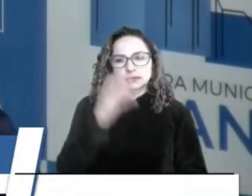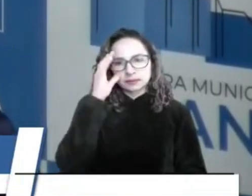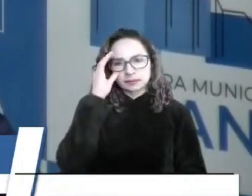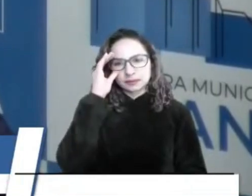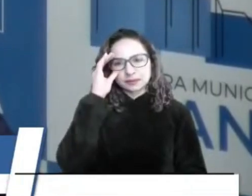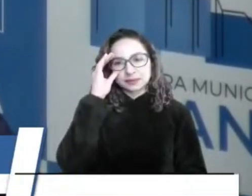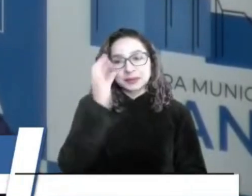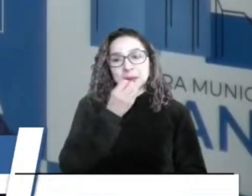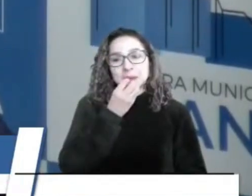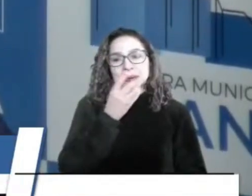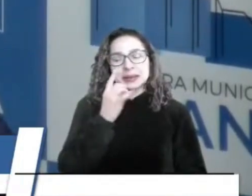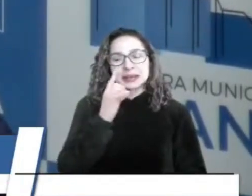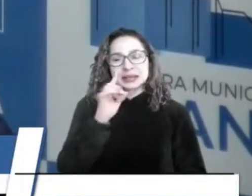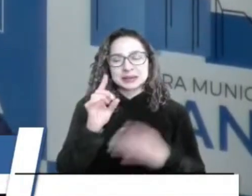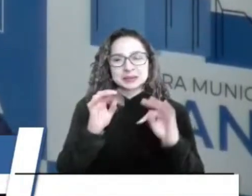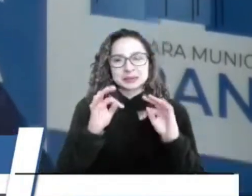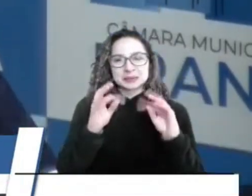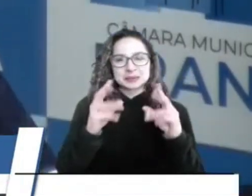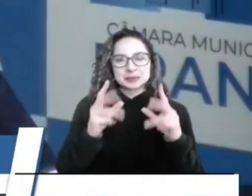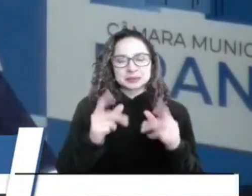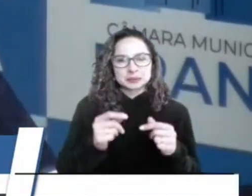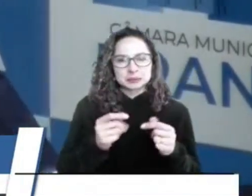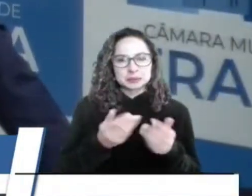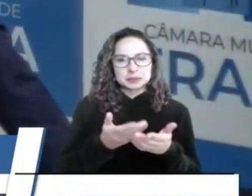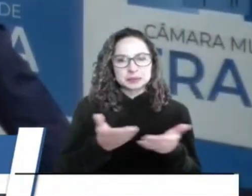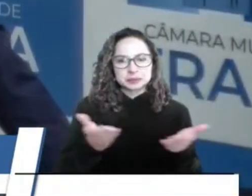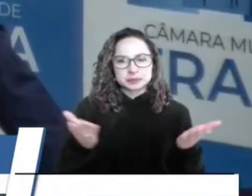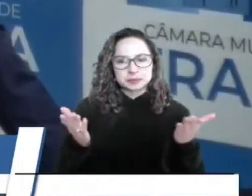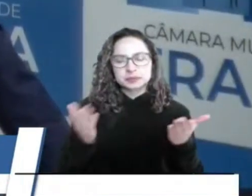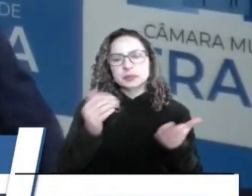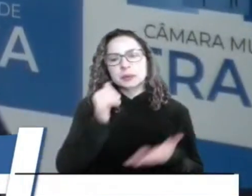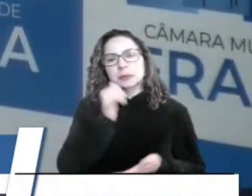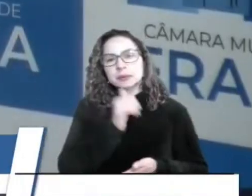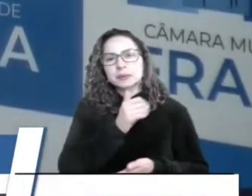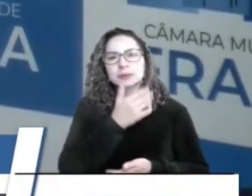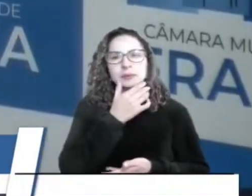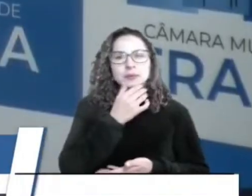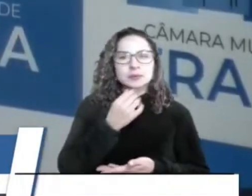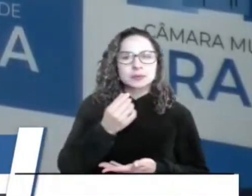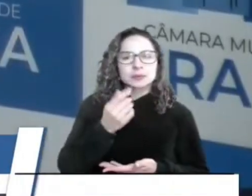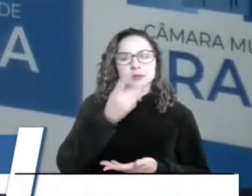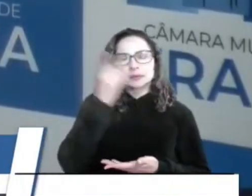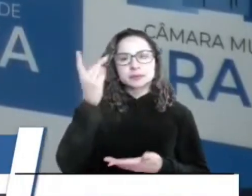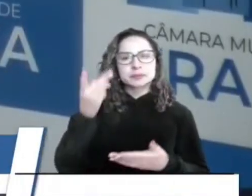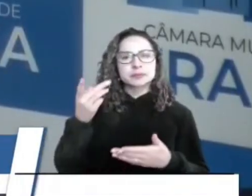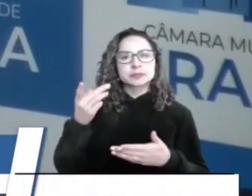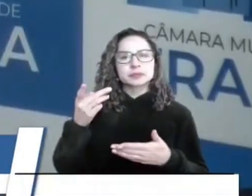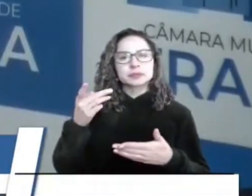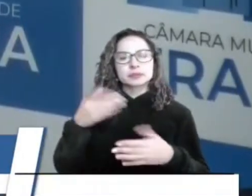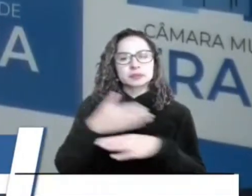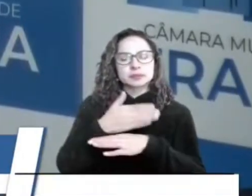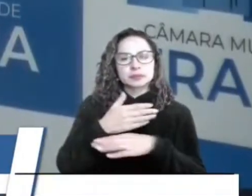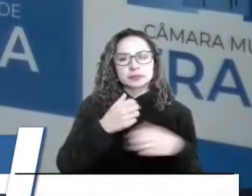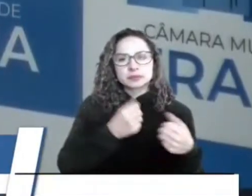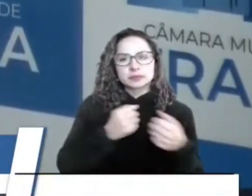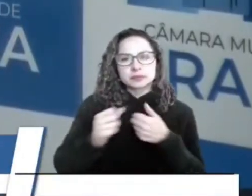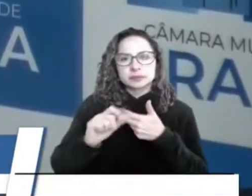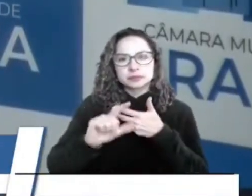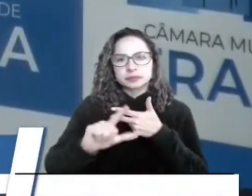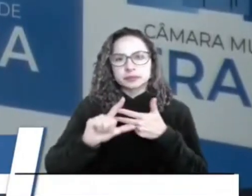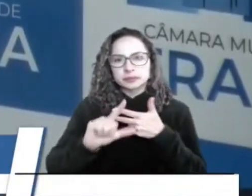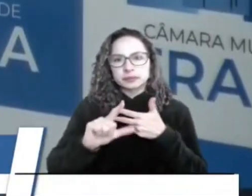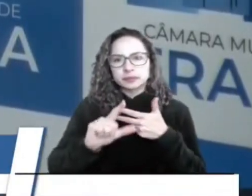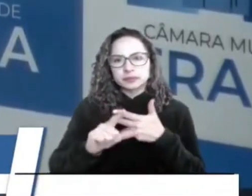Bom dia a todos e a todas, senhoras e senhores, membros desse Poder Legislativo,